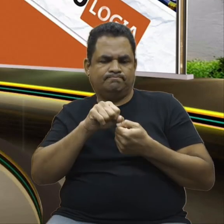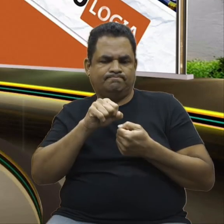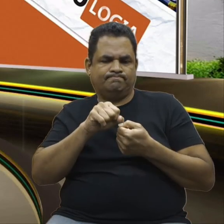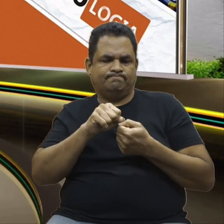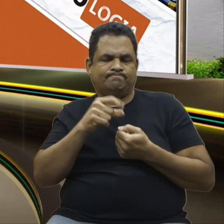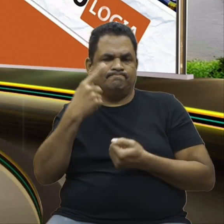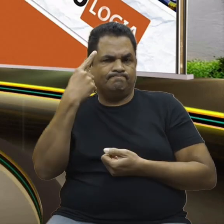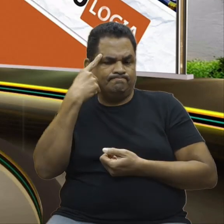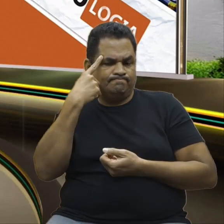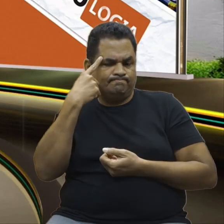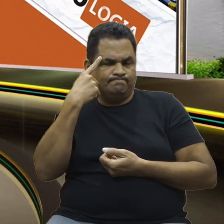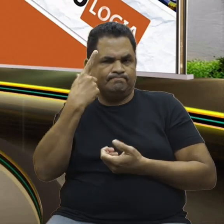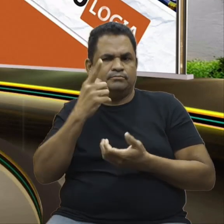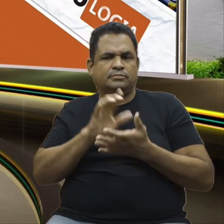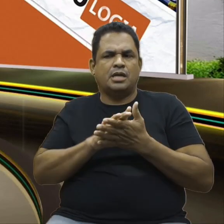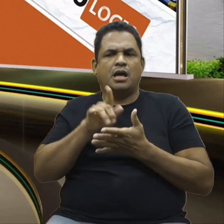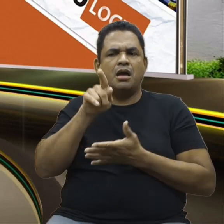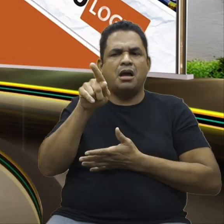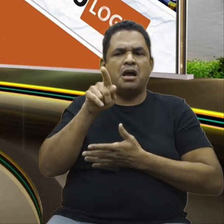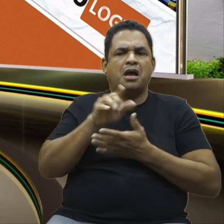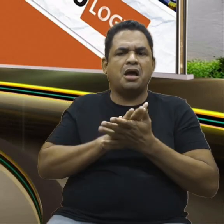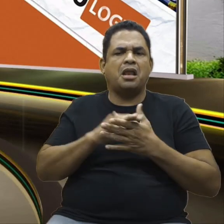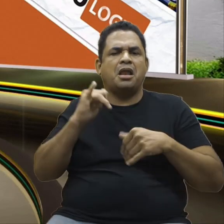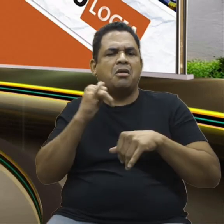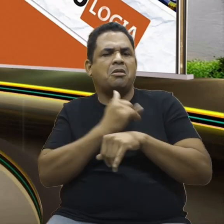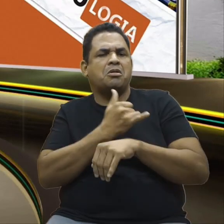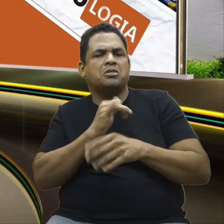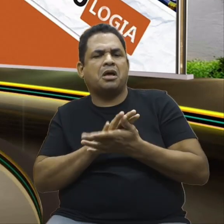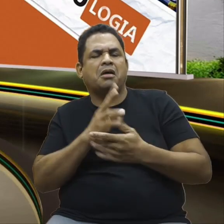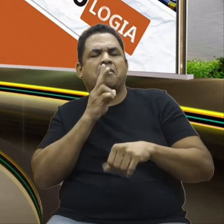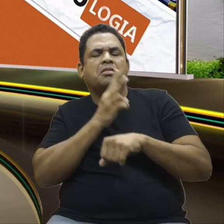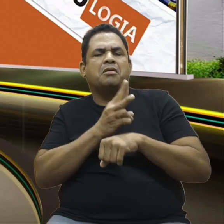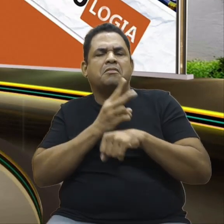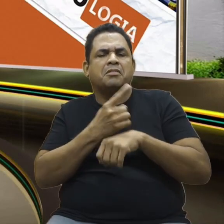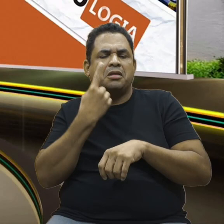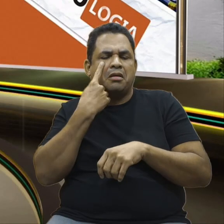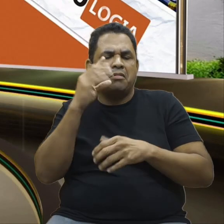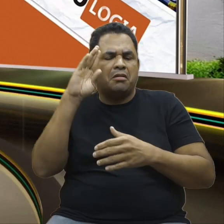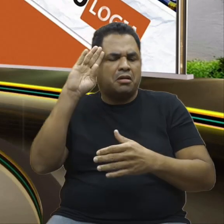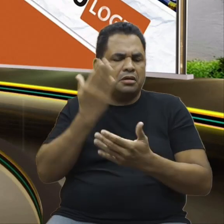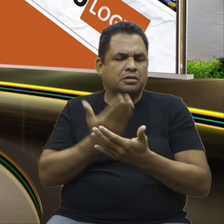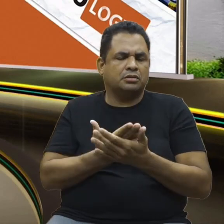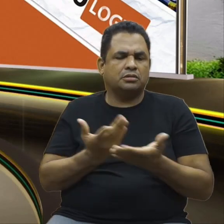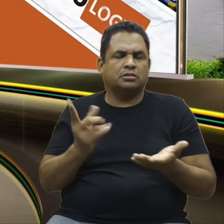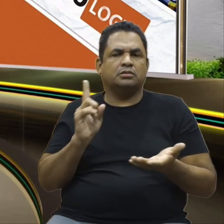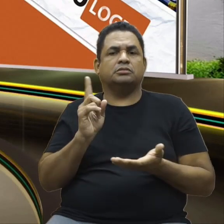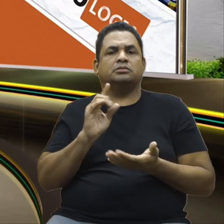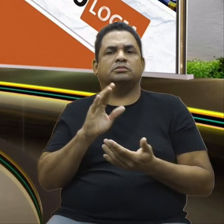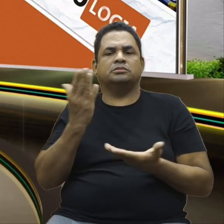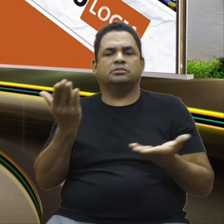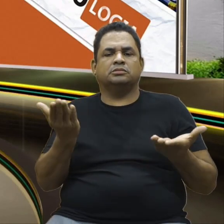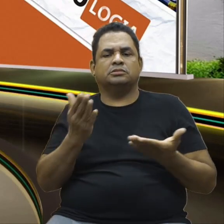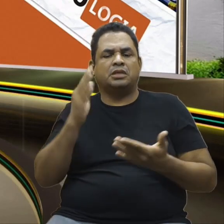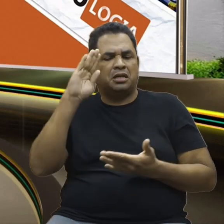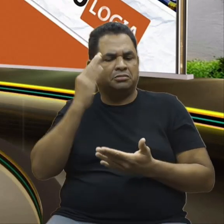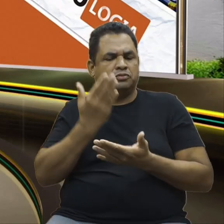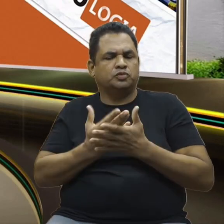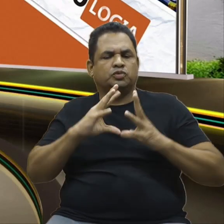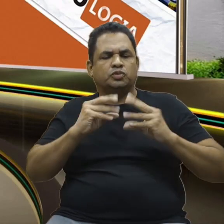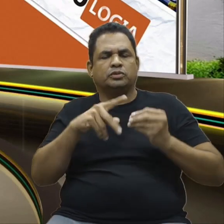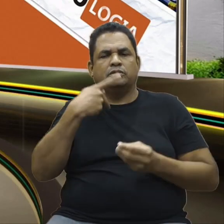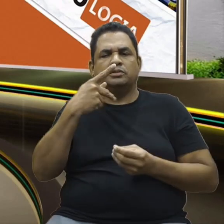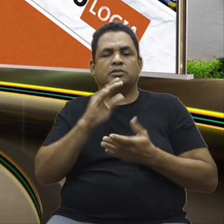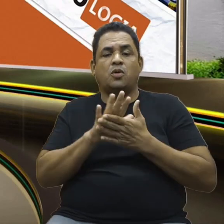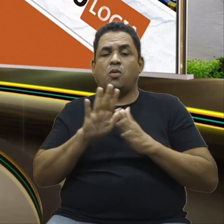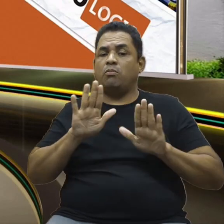é pensar no fulaninho lá do YouTube que botou um vídeo e você viu e acreditou. Você acredita em tudo que falam?